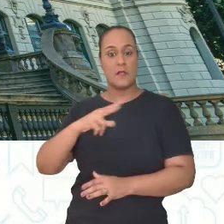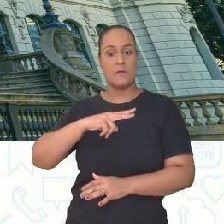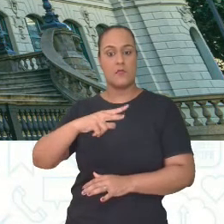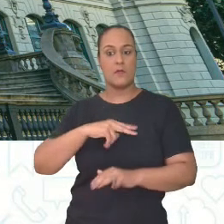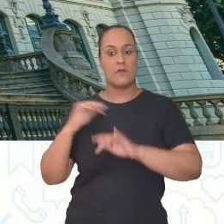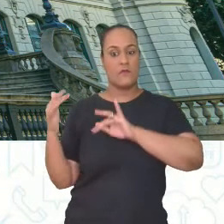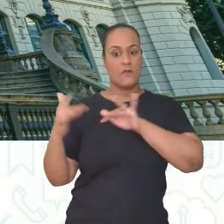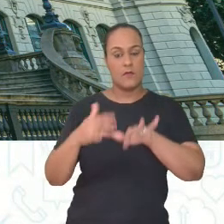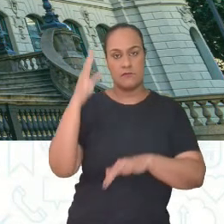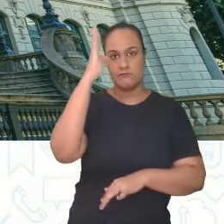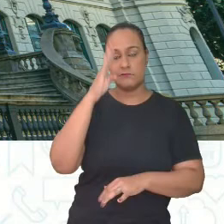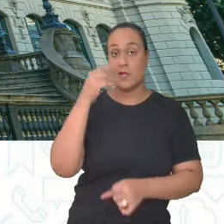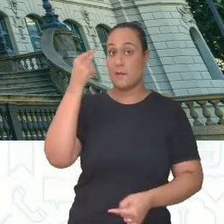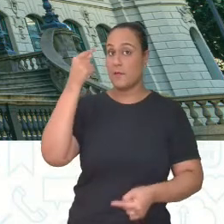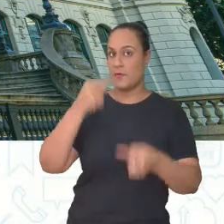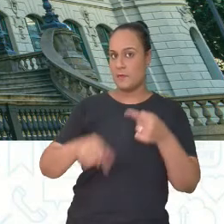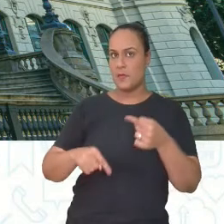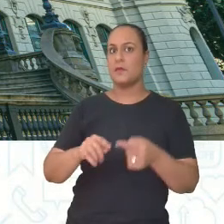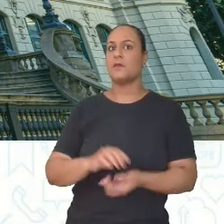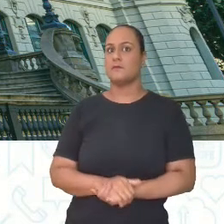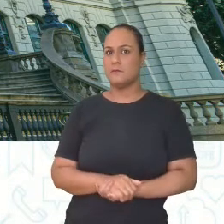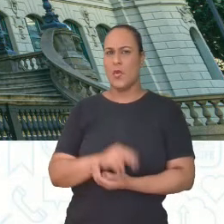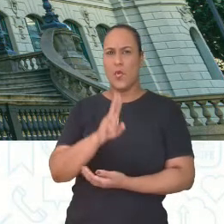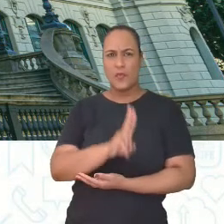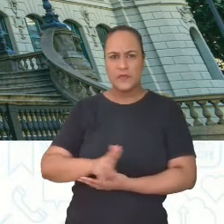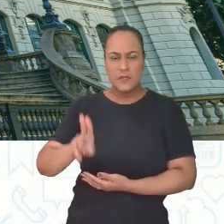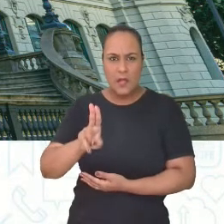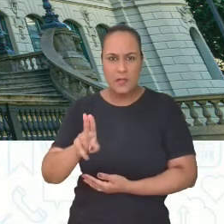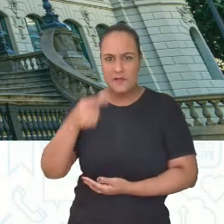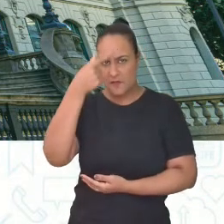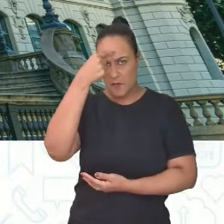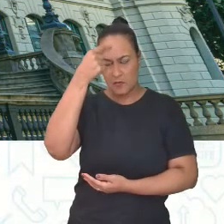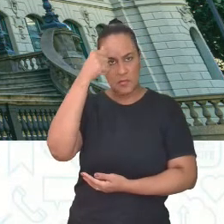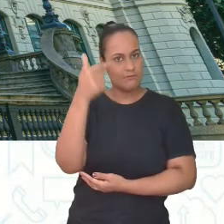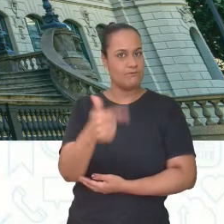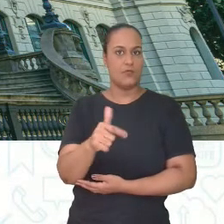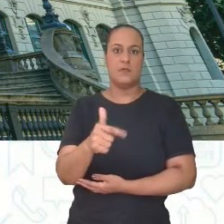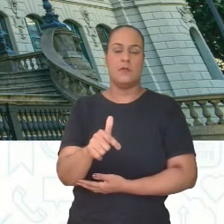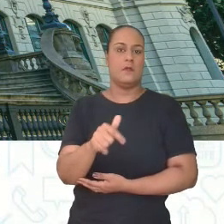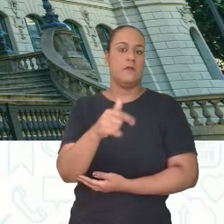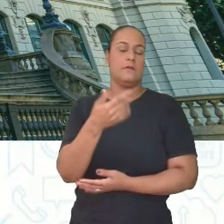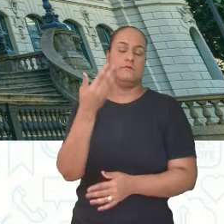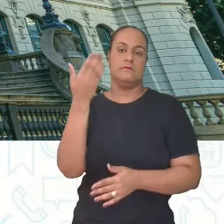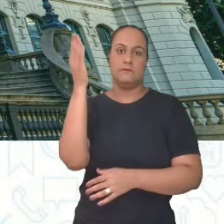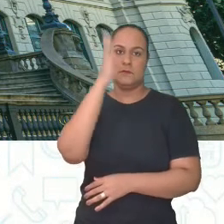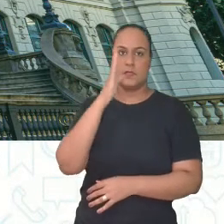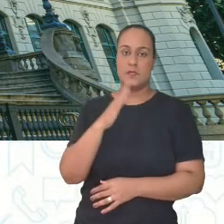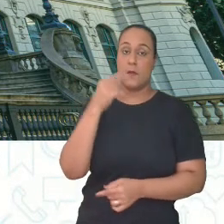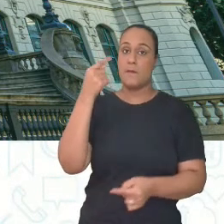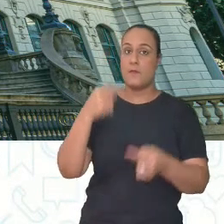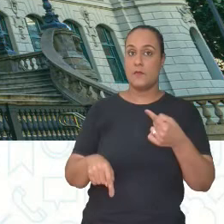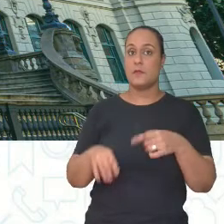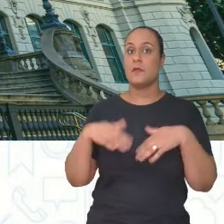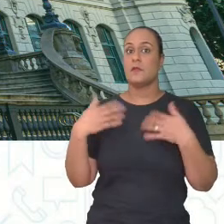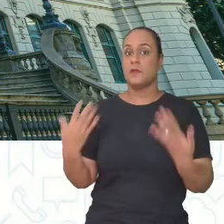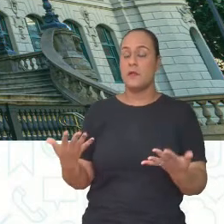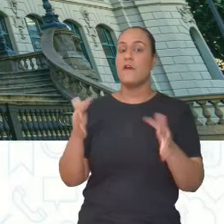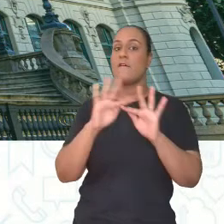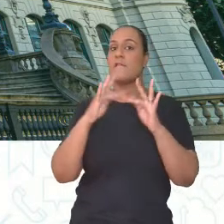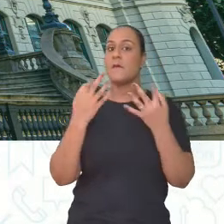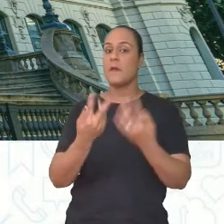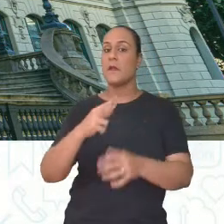Brasil, né, era proibido se ter universidades e faculdades no Brasil. Então, com a chegada deles, eles começam